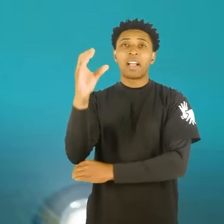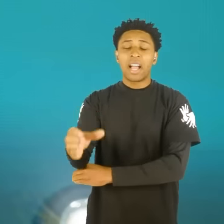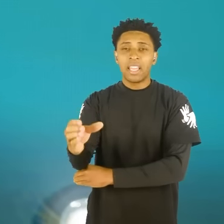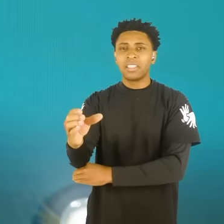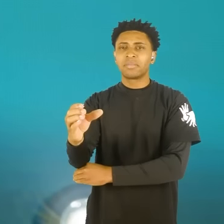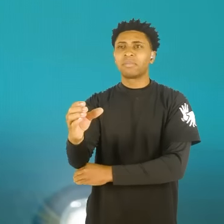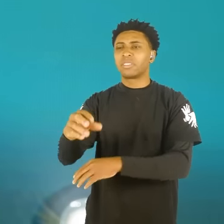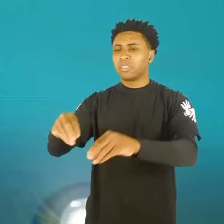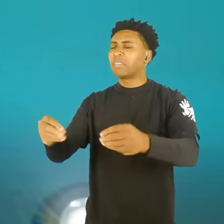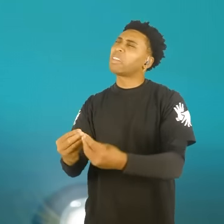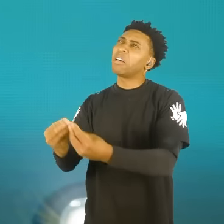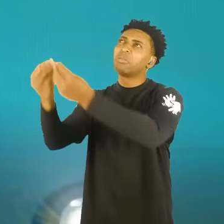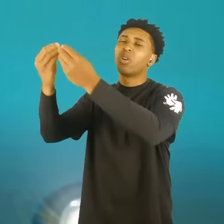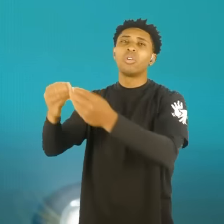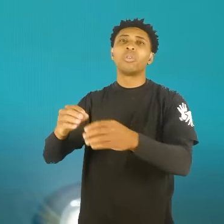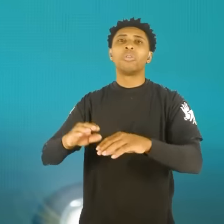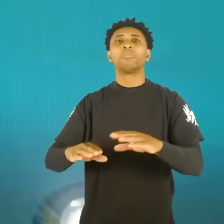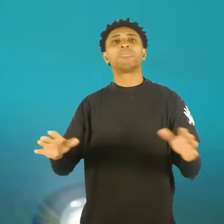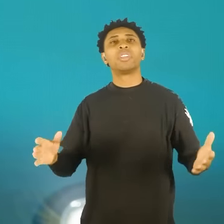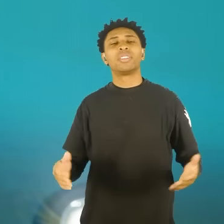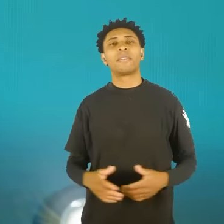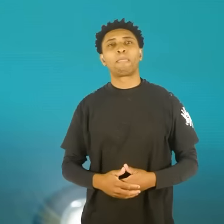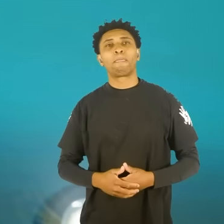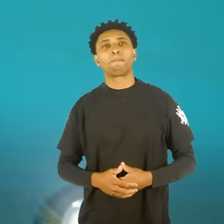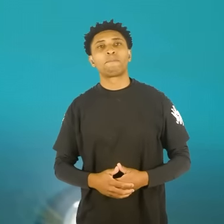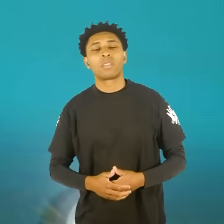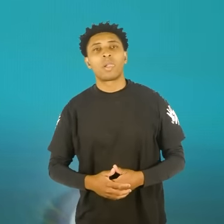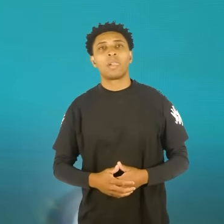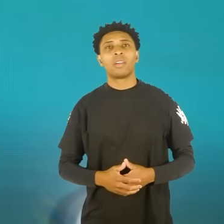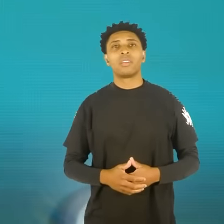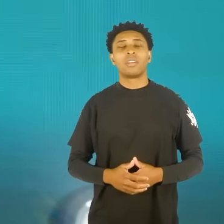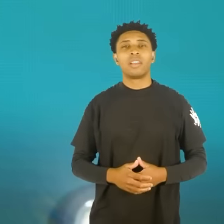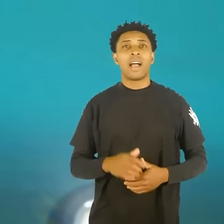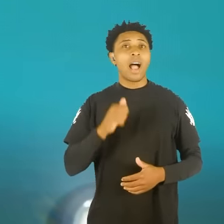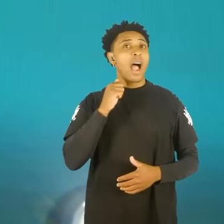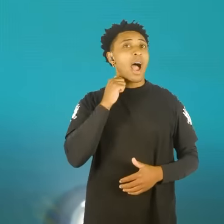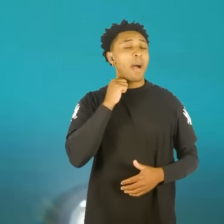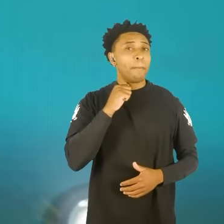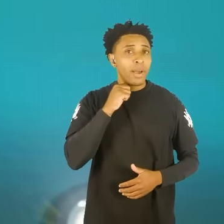em Caim que ele não conseguiu entregar tudo. Porque ou você entrega tudo ou não entrega nada.